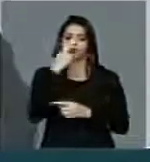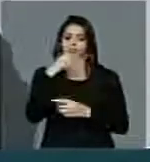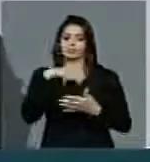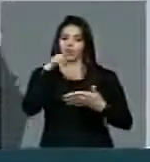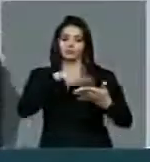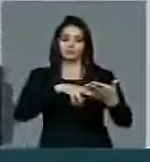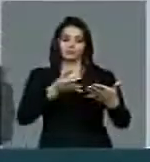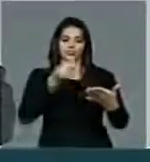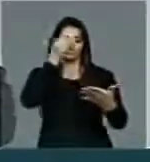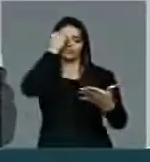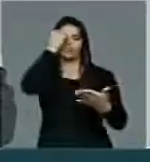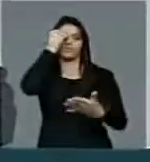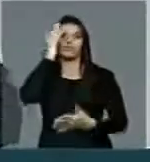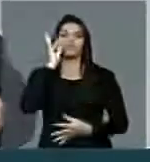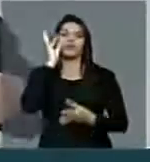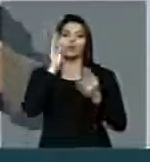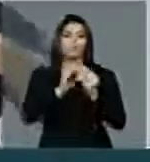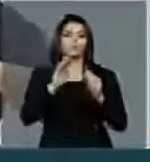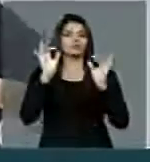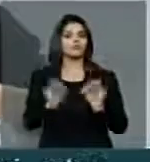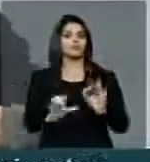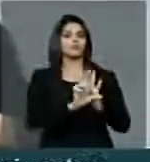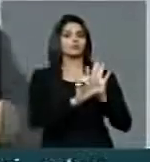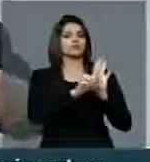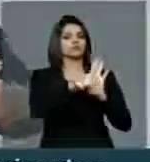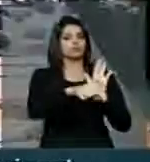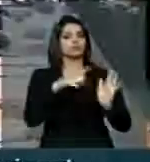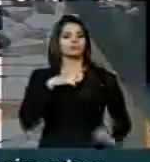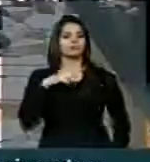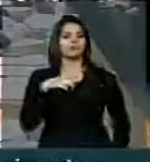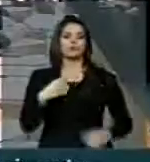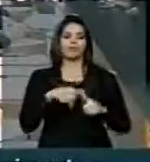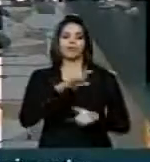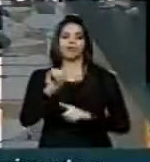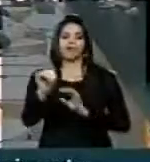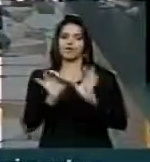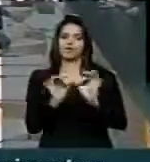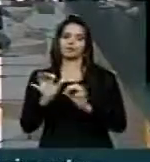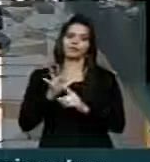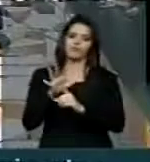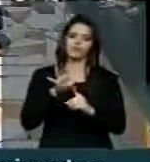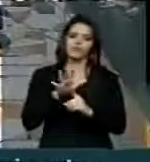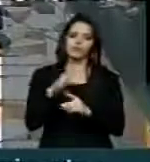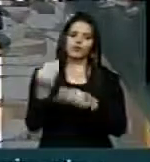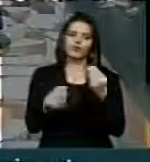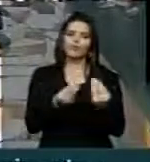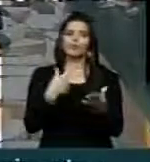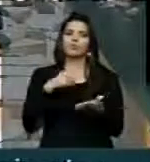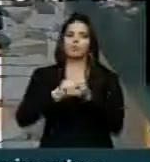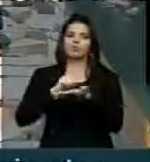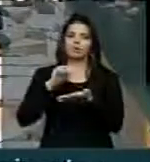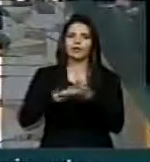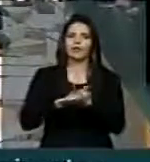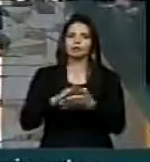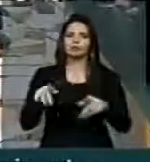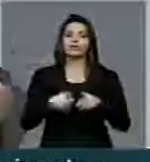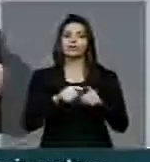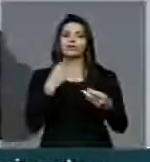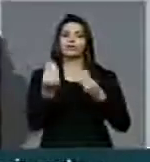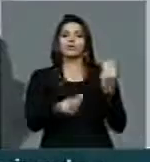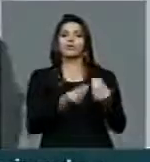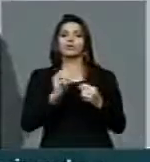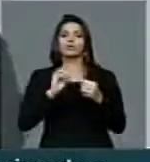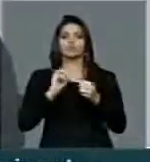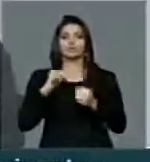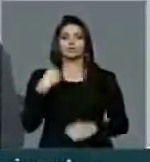letras da legislação, que, na realidade, estão ou modelando ou influenciando a concepção do cadastro e dos instrumentos que